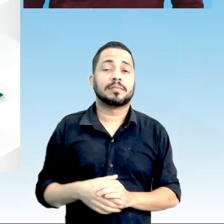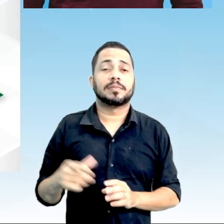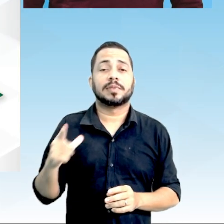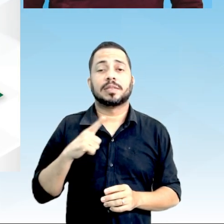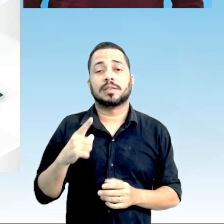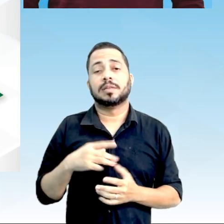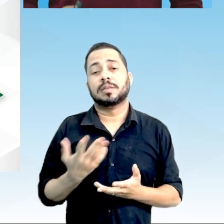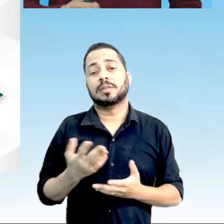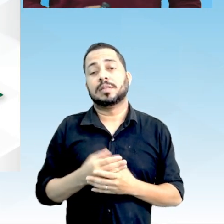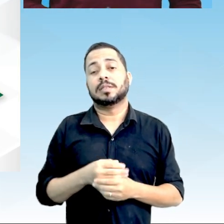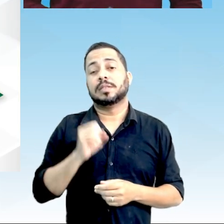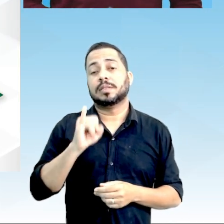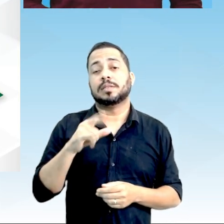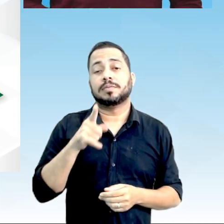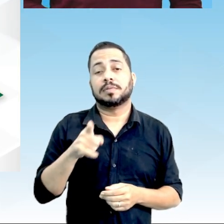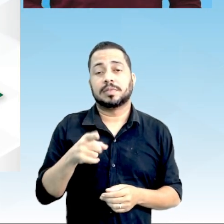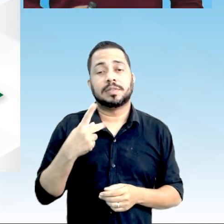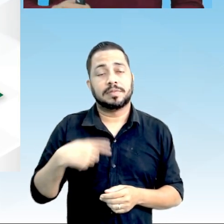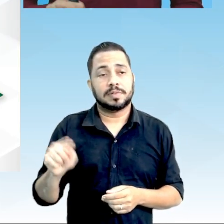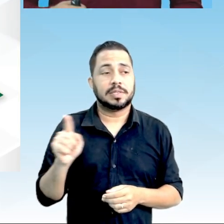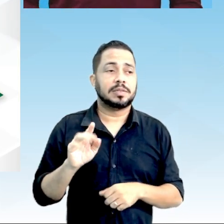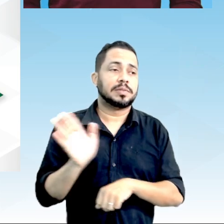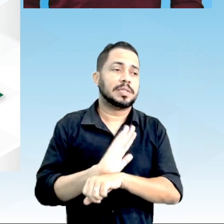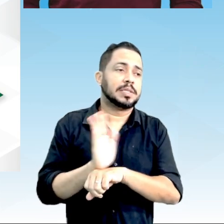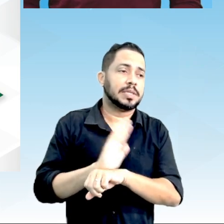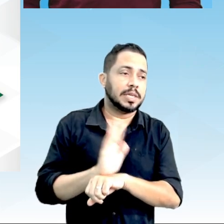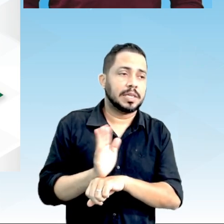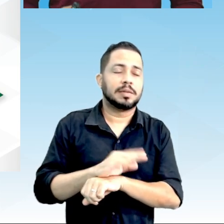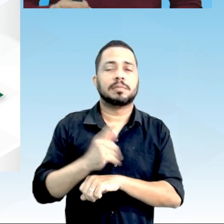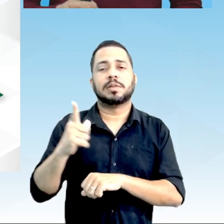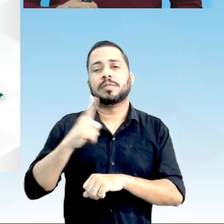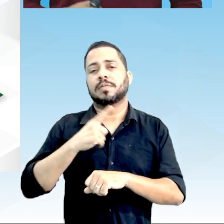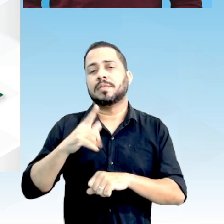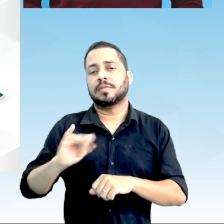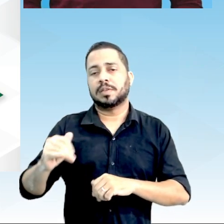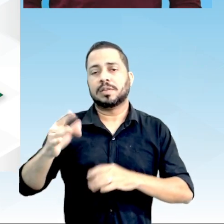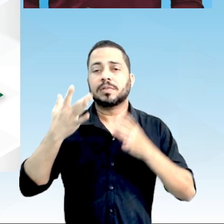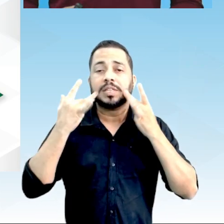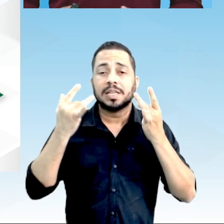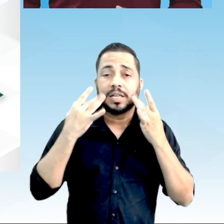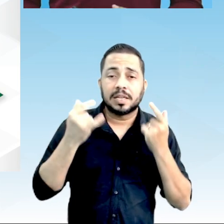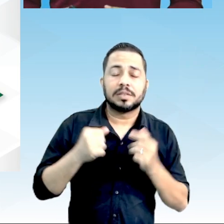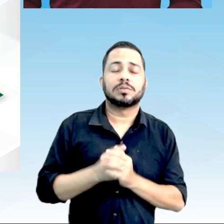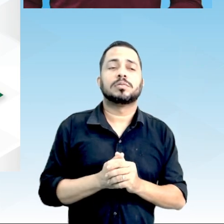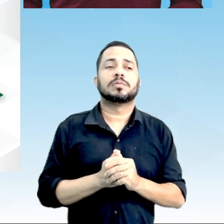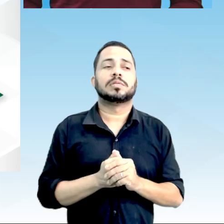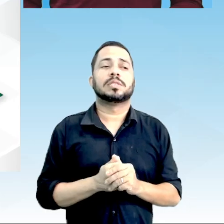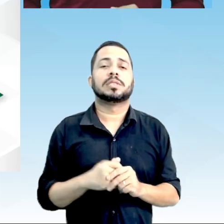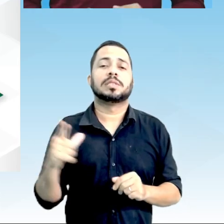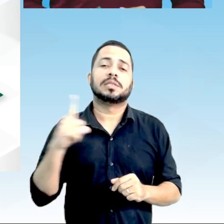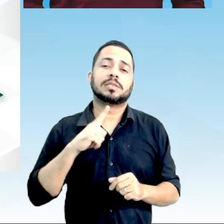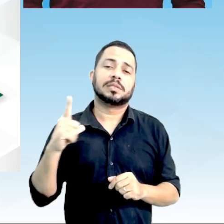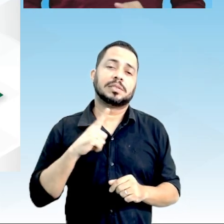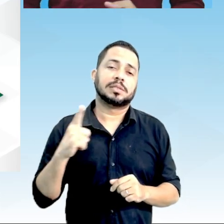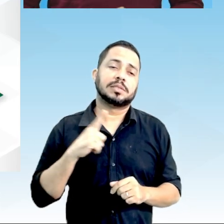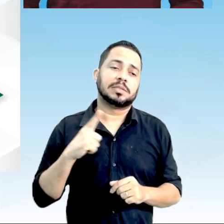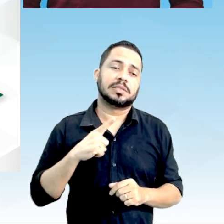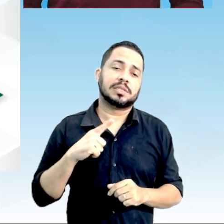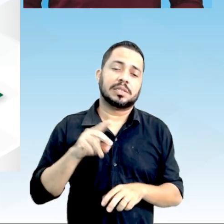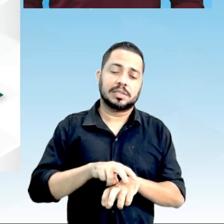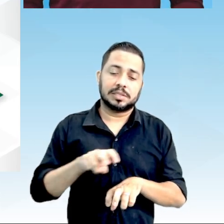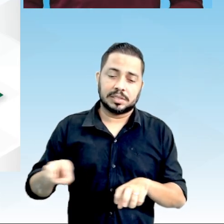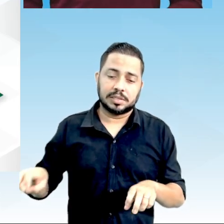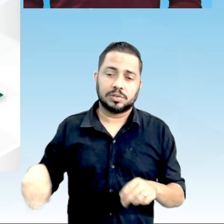da vida real. Se você vai ao cinema, se você vai ao teatro, se você vai a um show e lá tem assentos